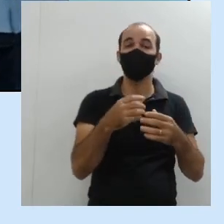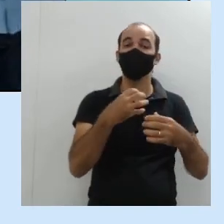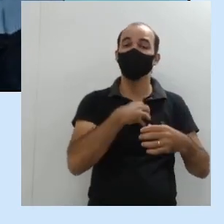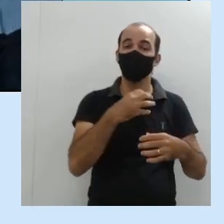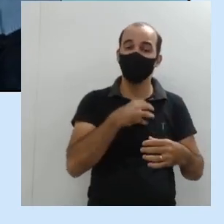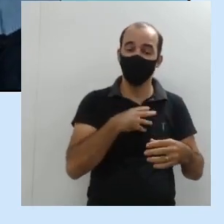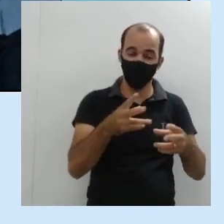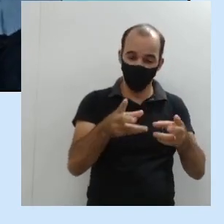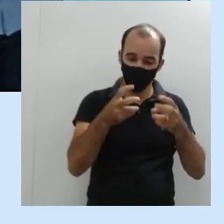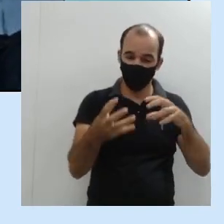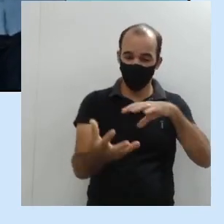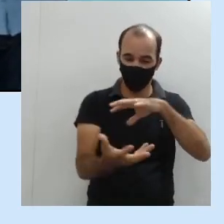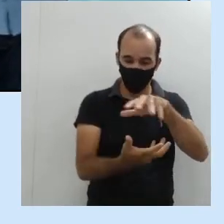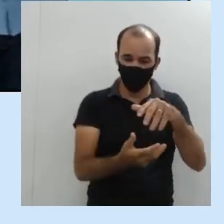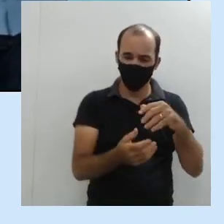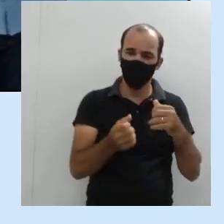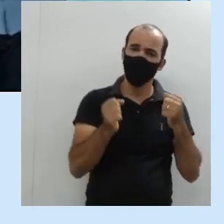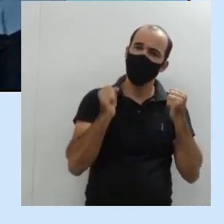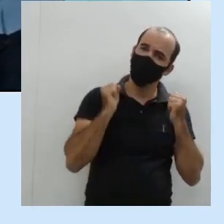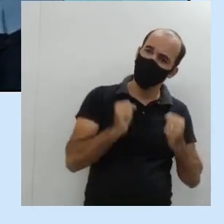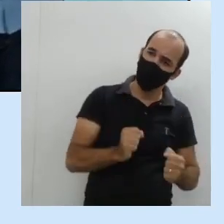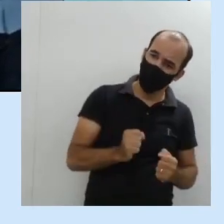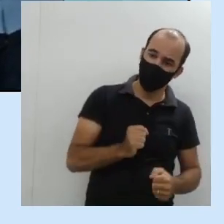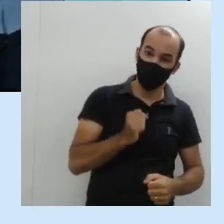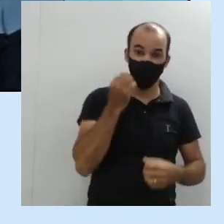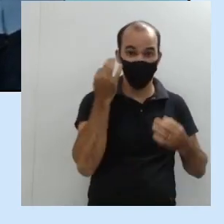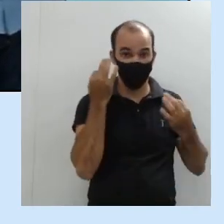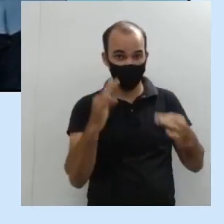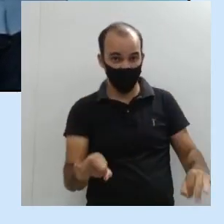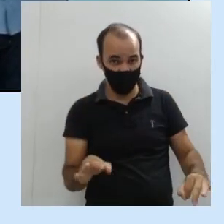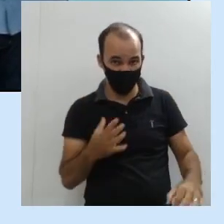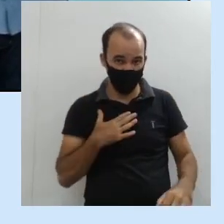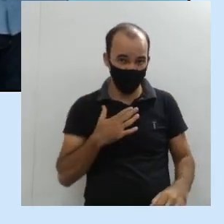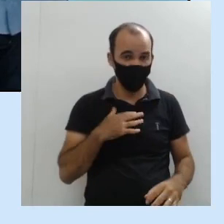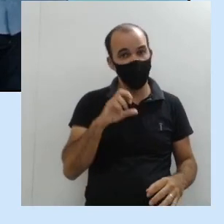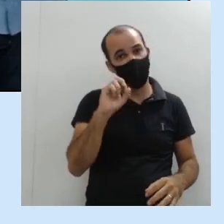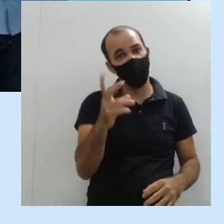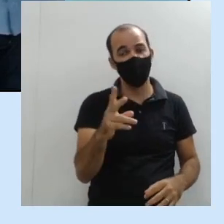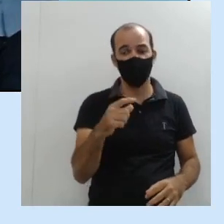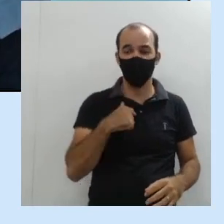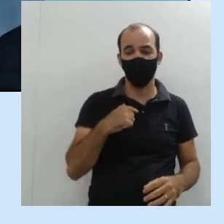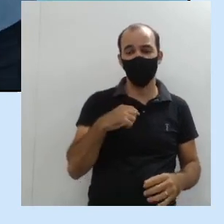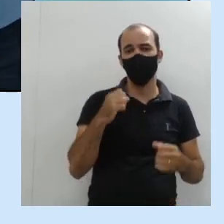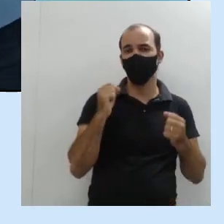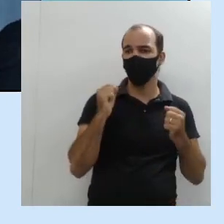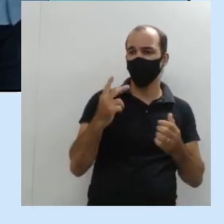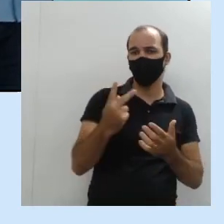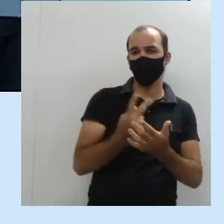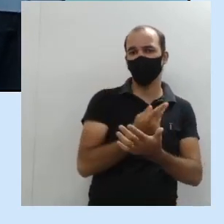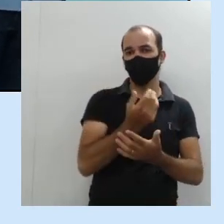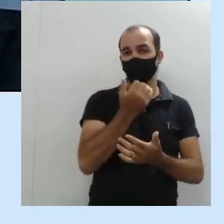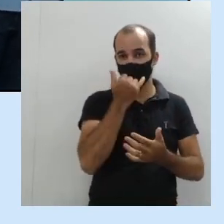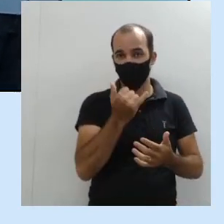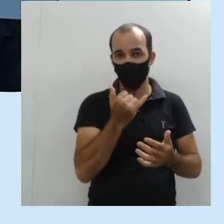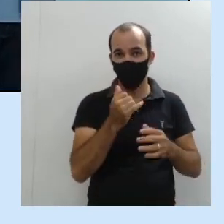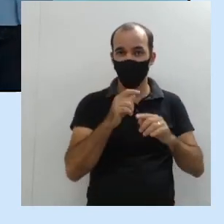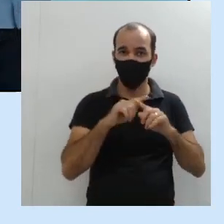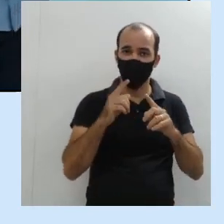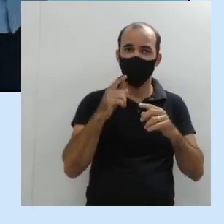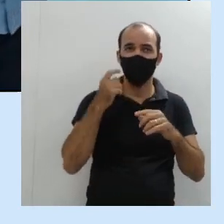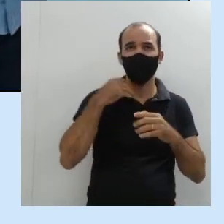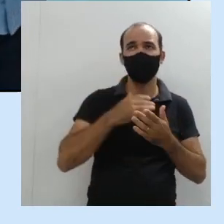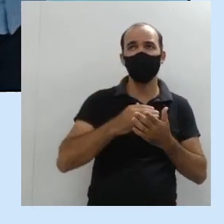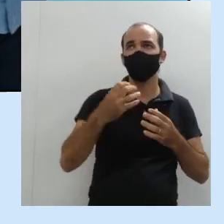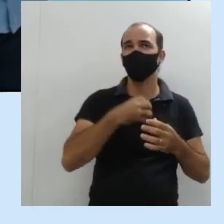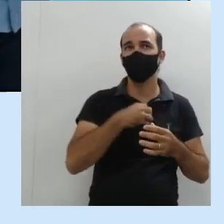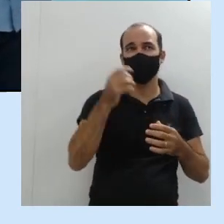comigo? Então, a partir do momento, vou voltar aqui o slide só para você entender uma coisa. A partir do momento que eu começo a